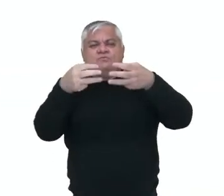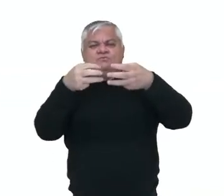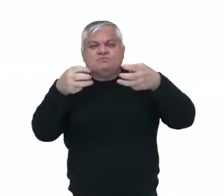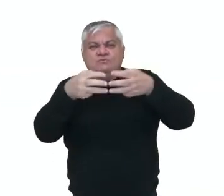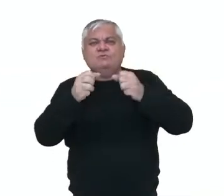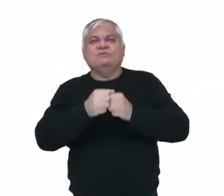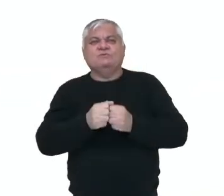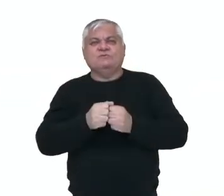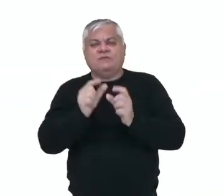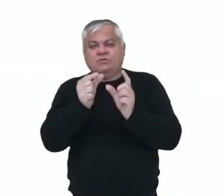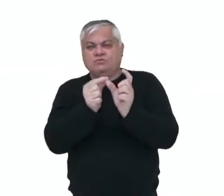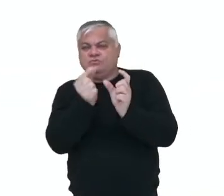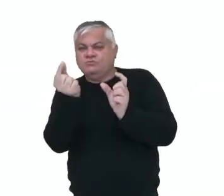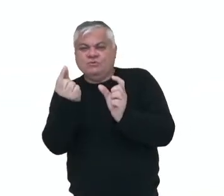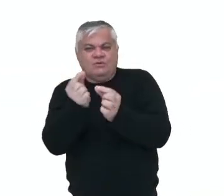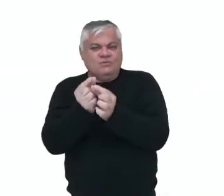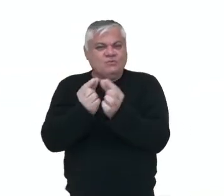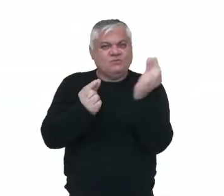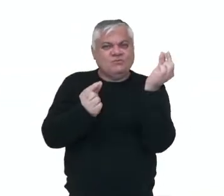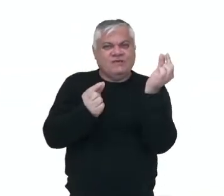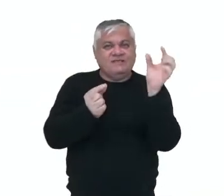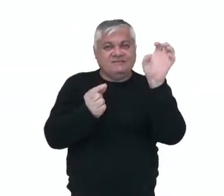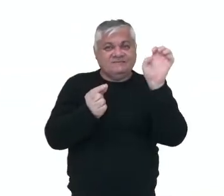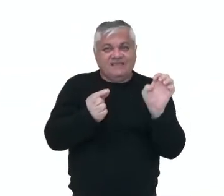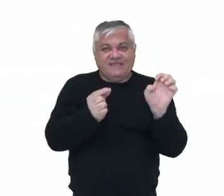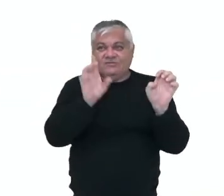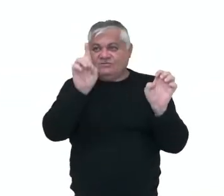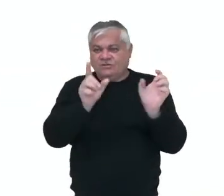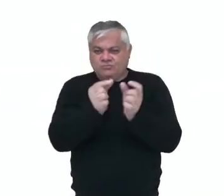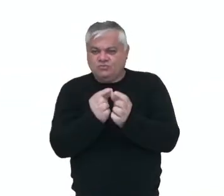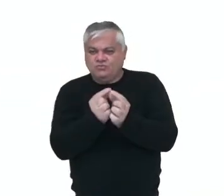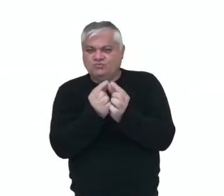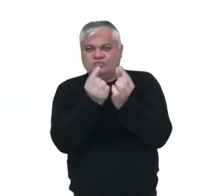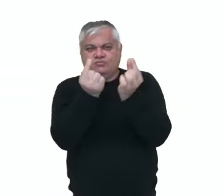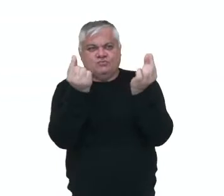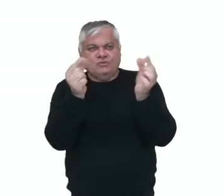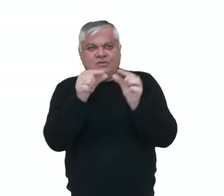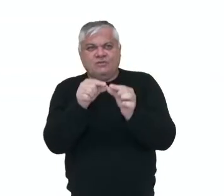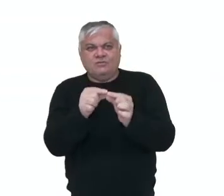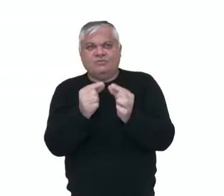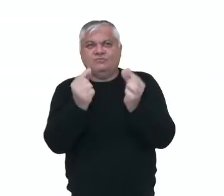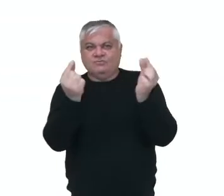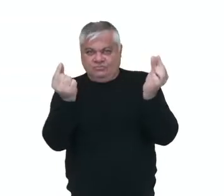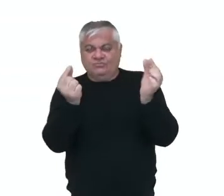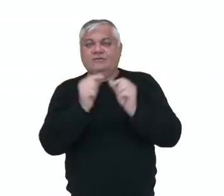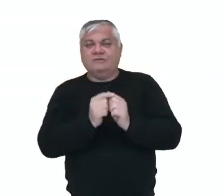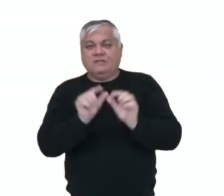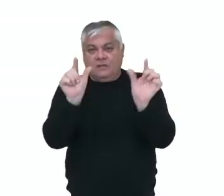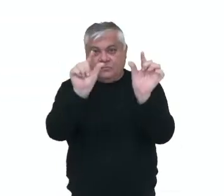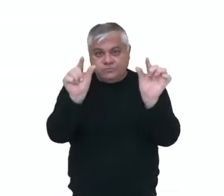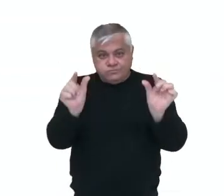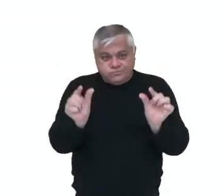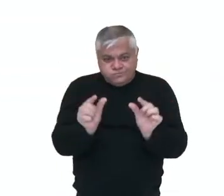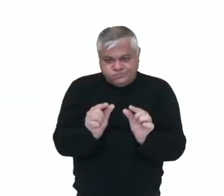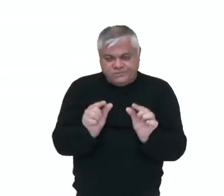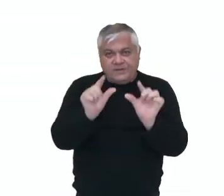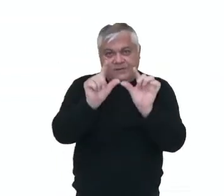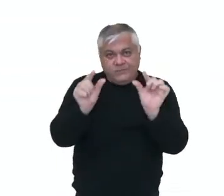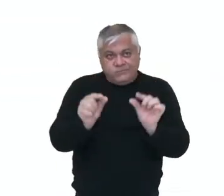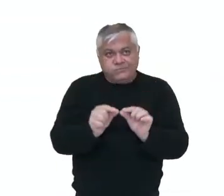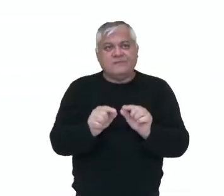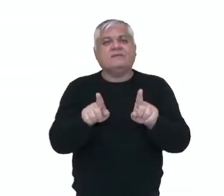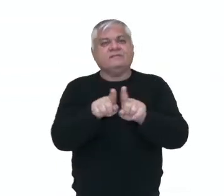os dois átrios, átrio esquerdo, átrio direito, os dois ventrículos, ventrículo esquerdo e ventrículo direito, que